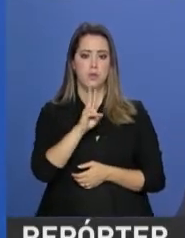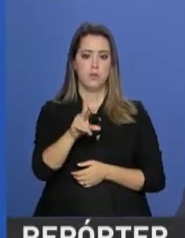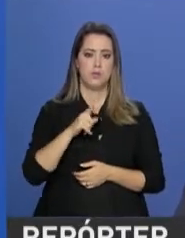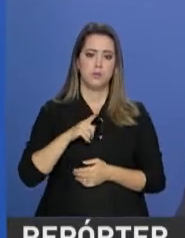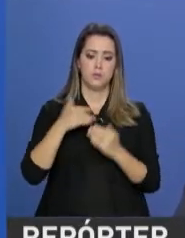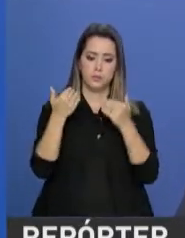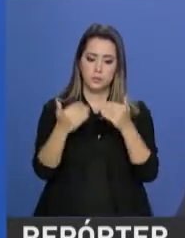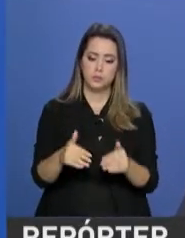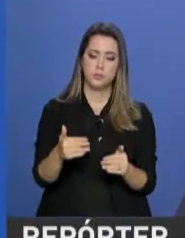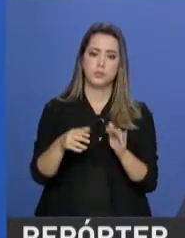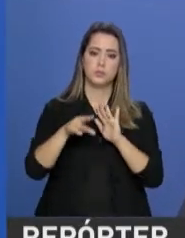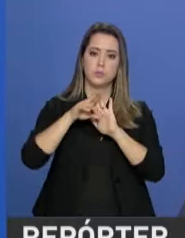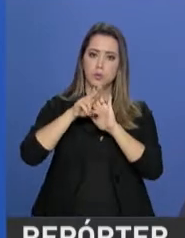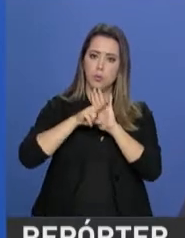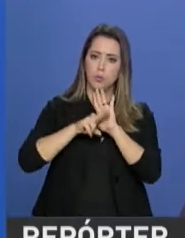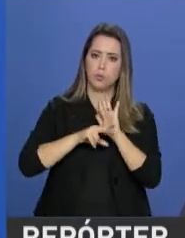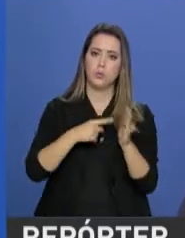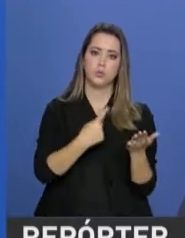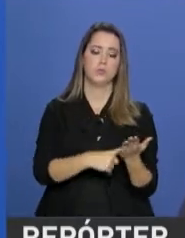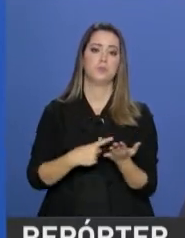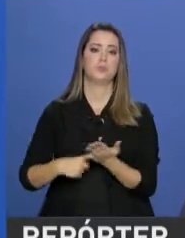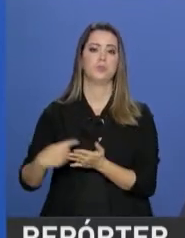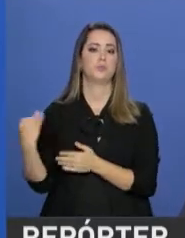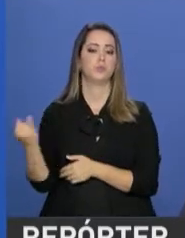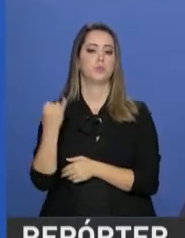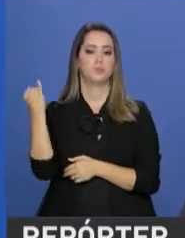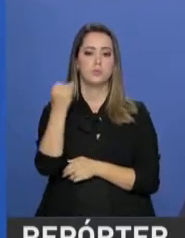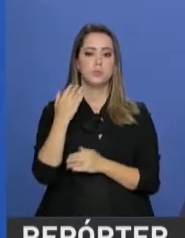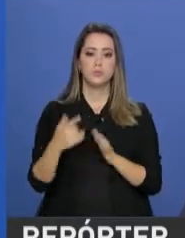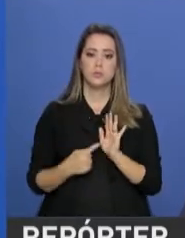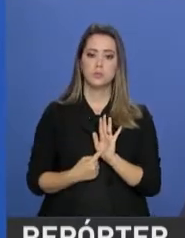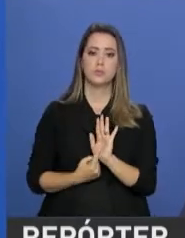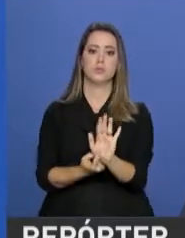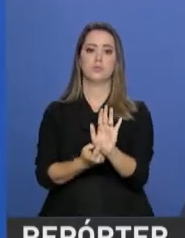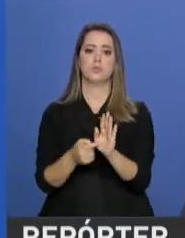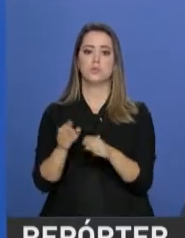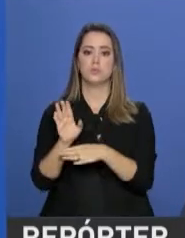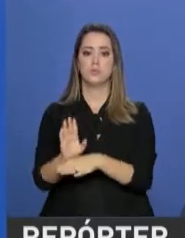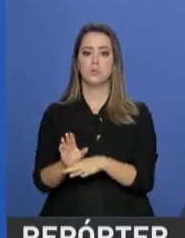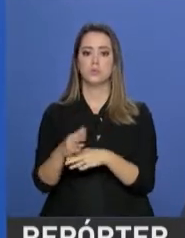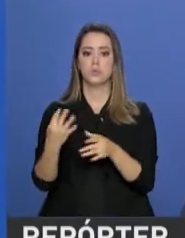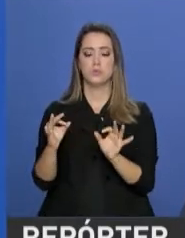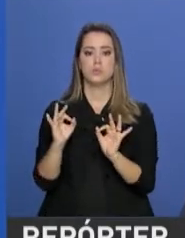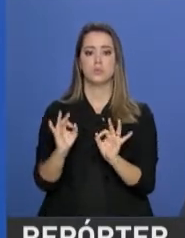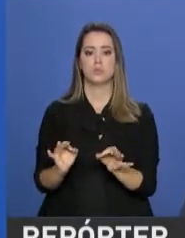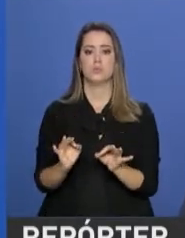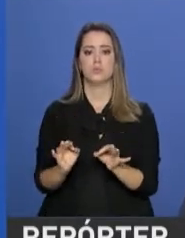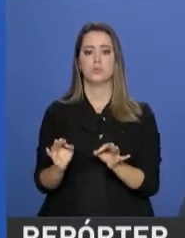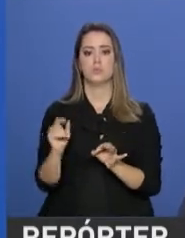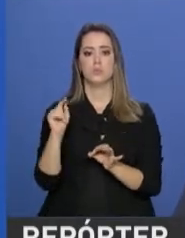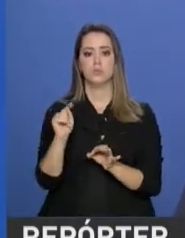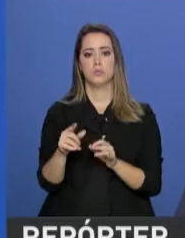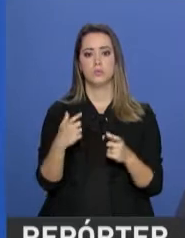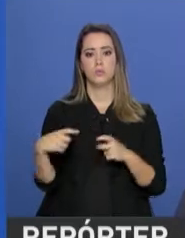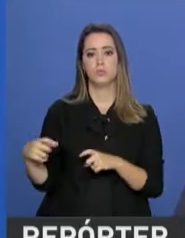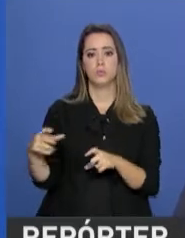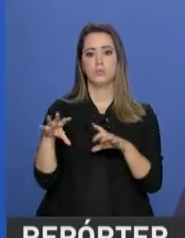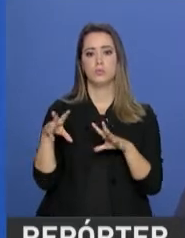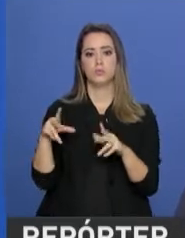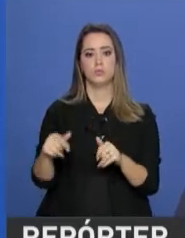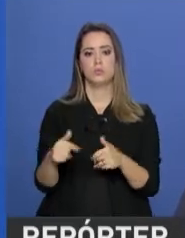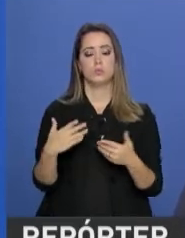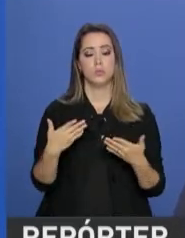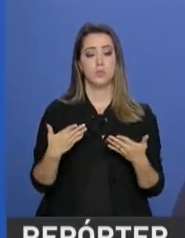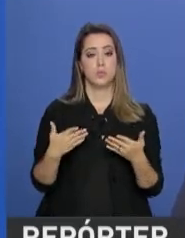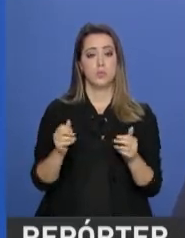todos é uma agenda muito substantiva que revela a contribuição concreta destas instituições todas que